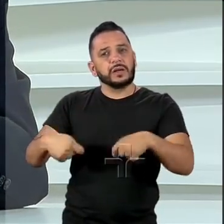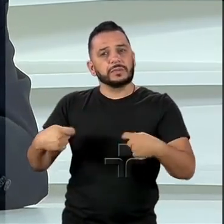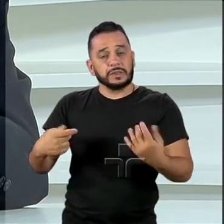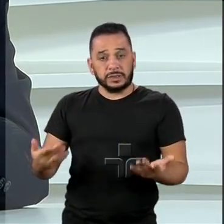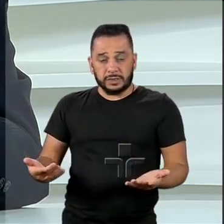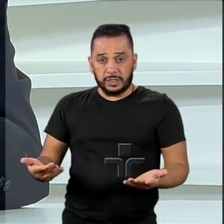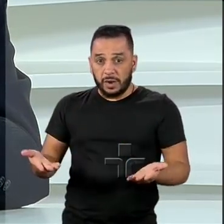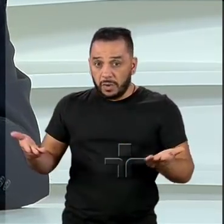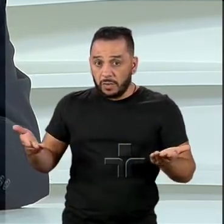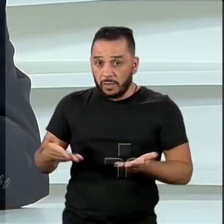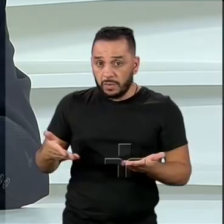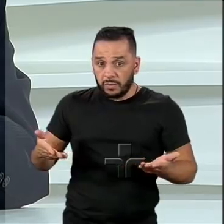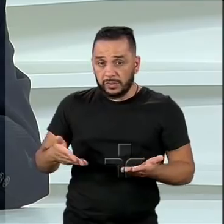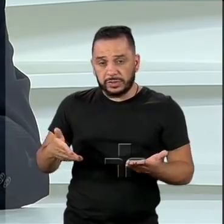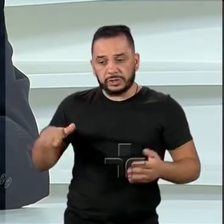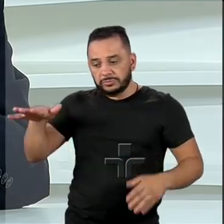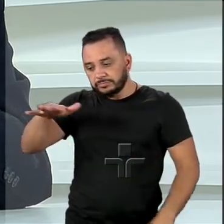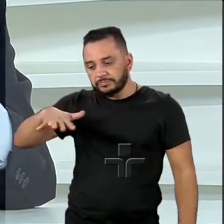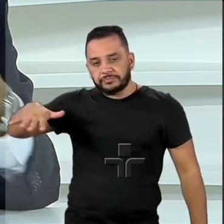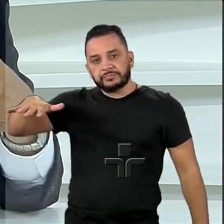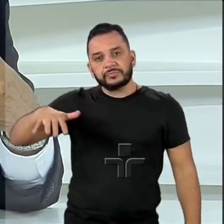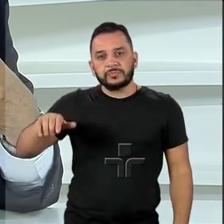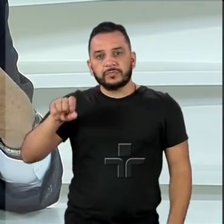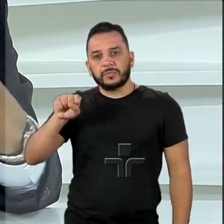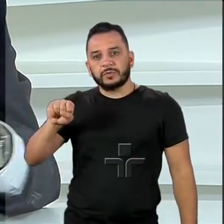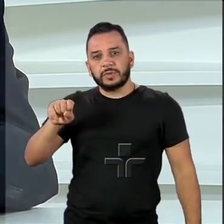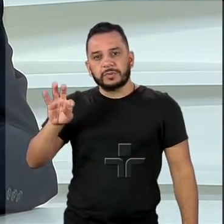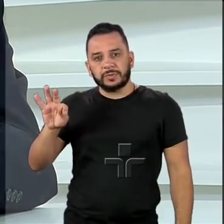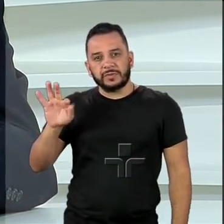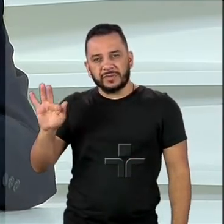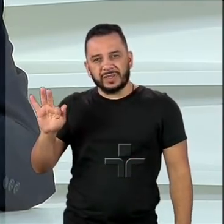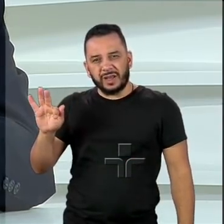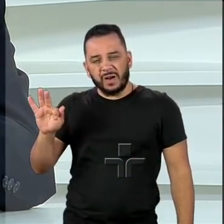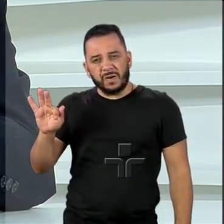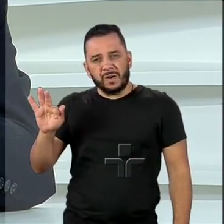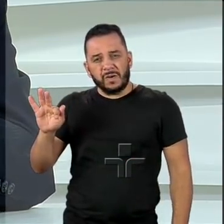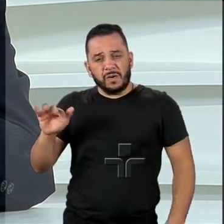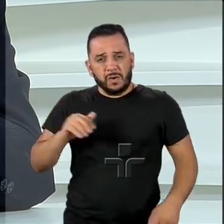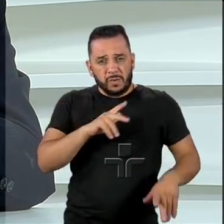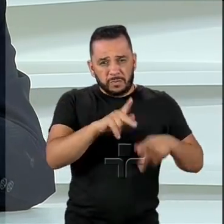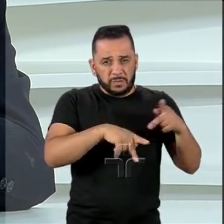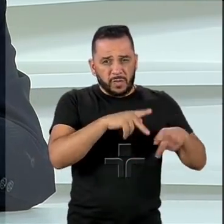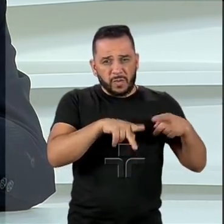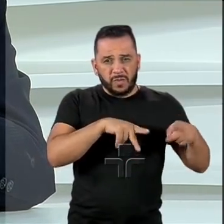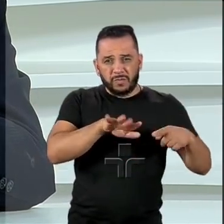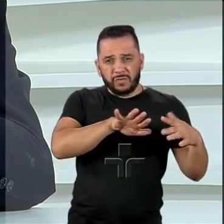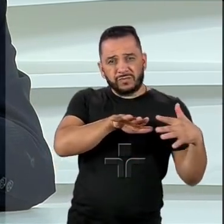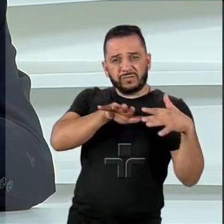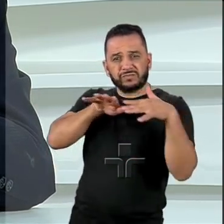hoje que o Supremo é visto de perto pela população,